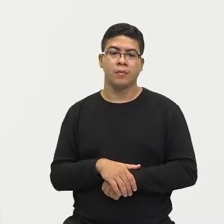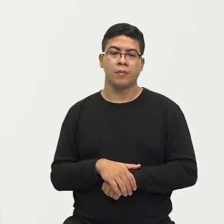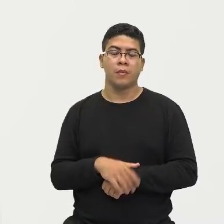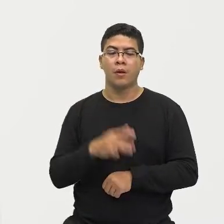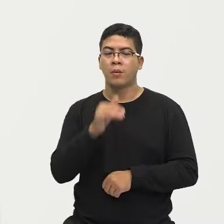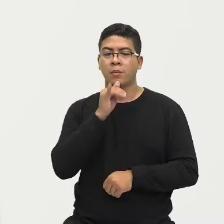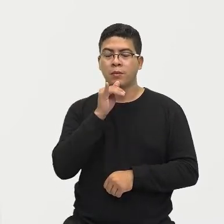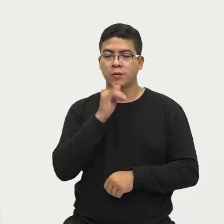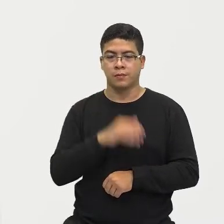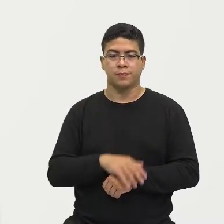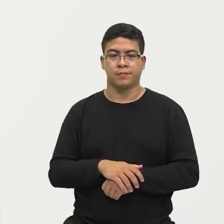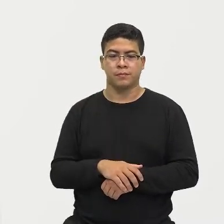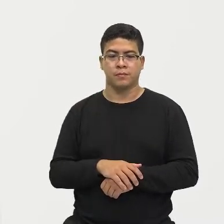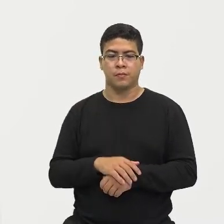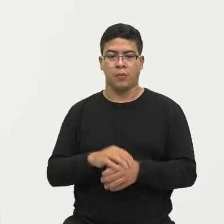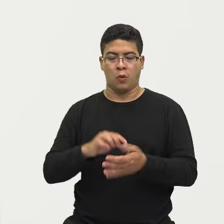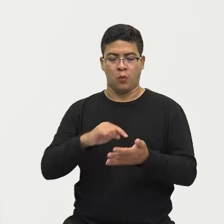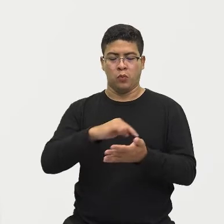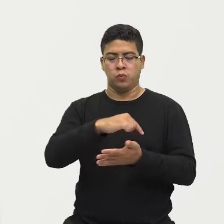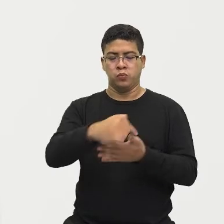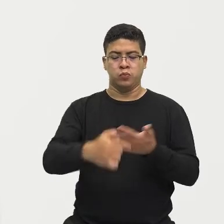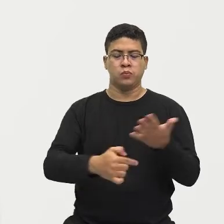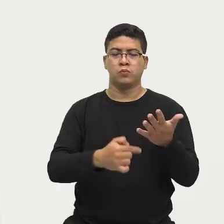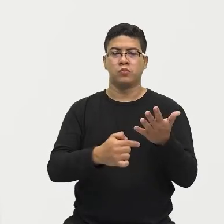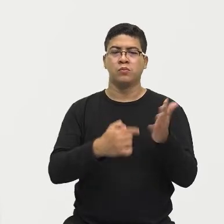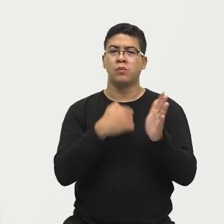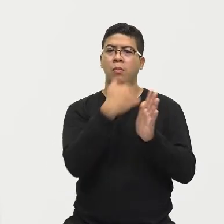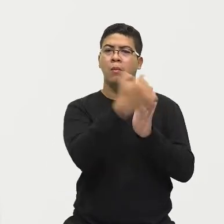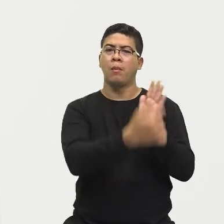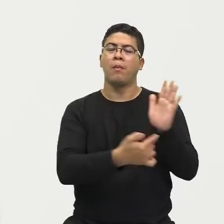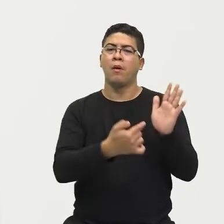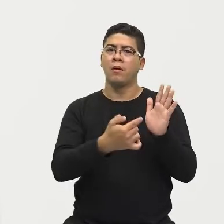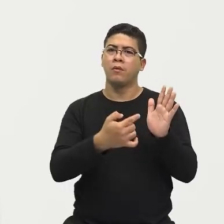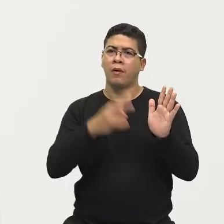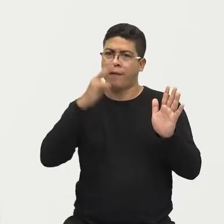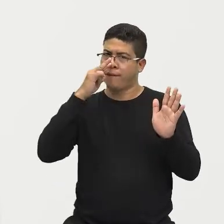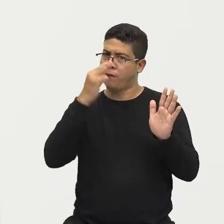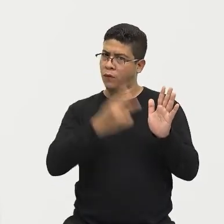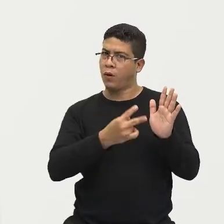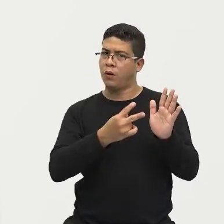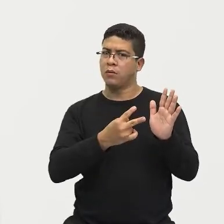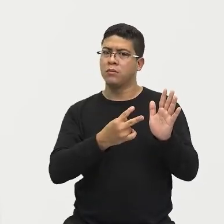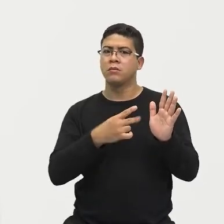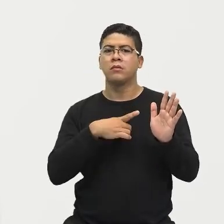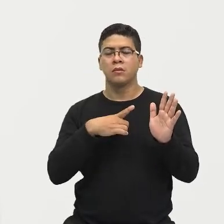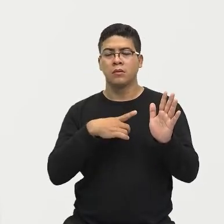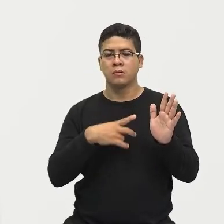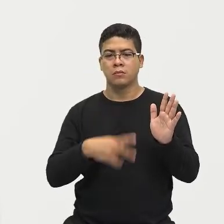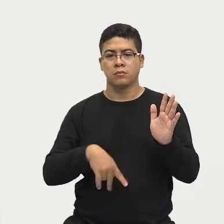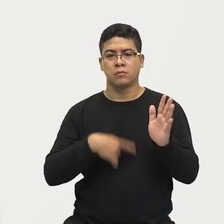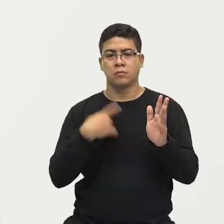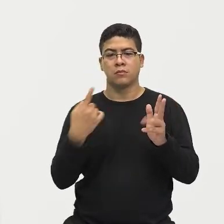fortes. Temos um substantivo, mãos, e temos o adjetivo que